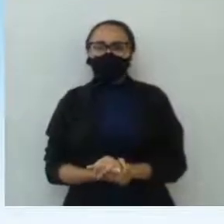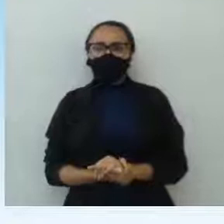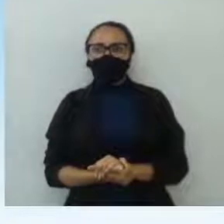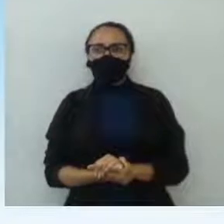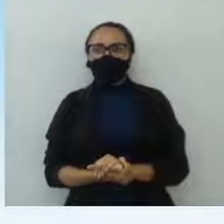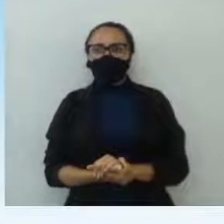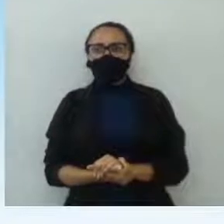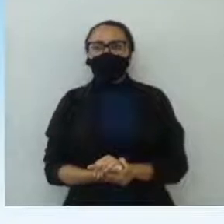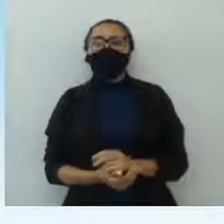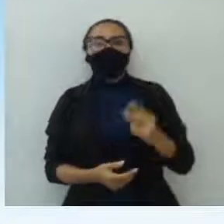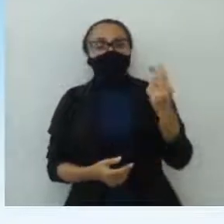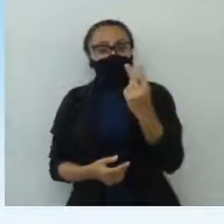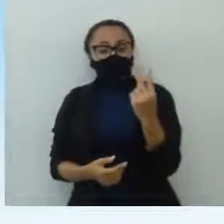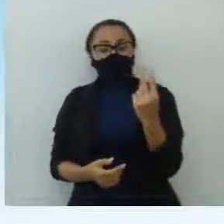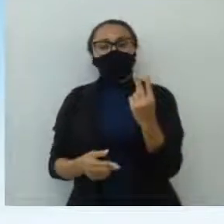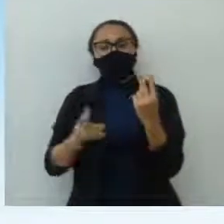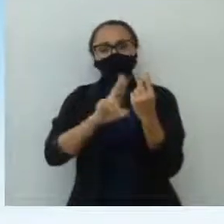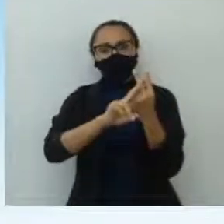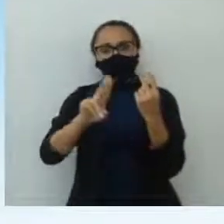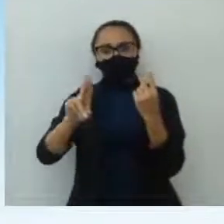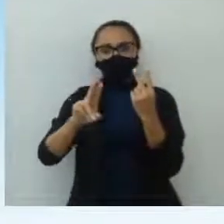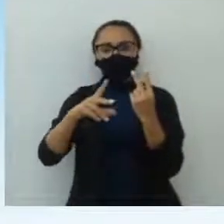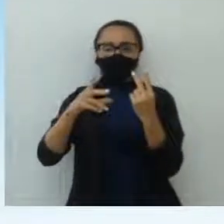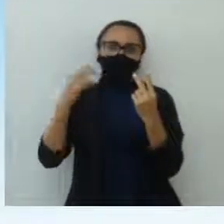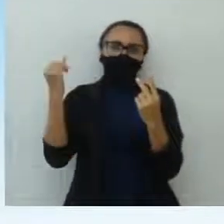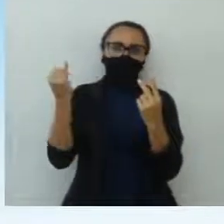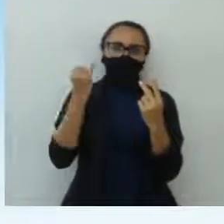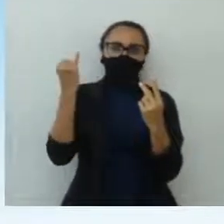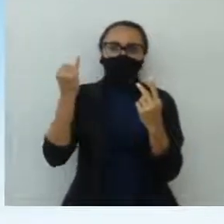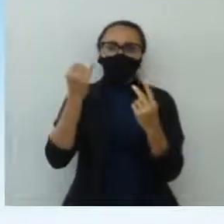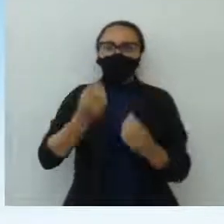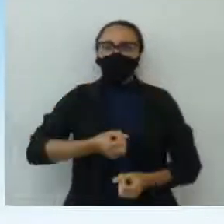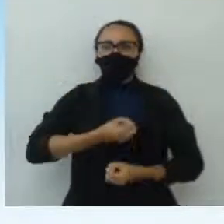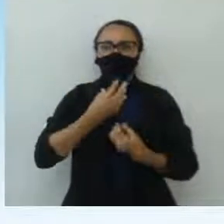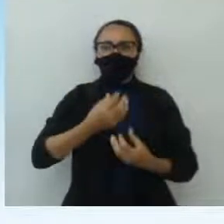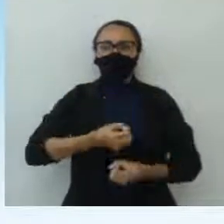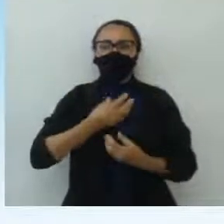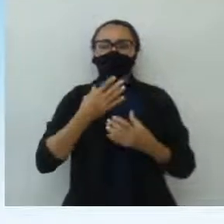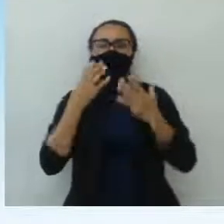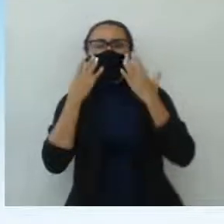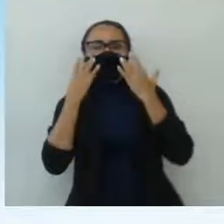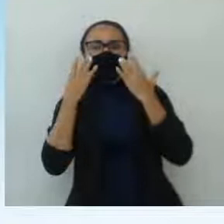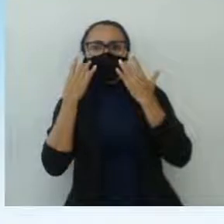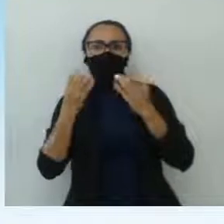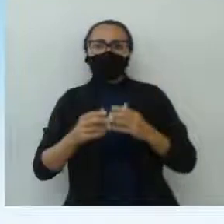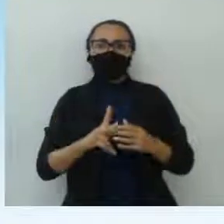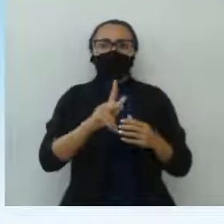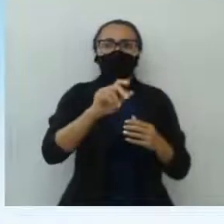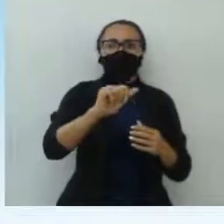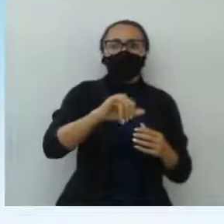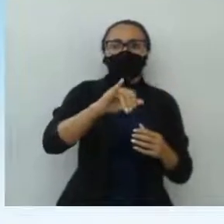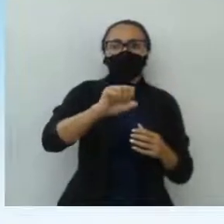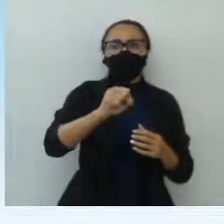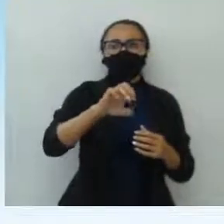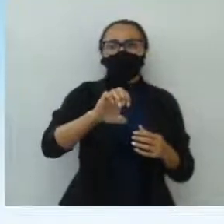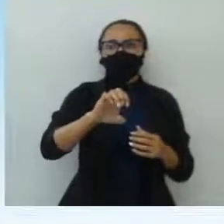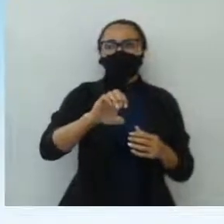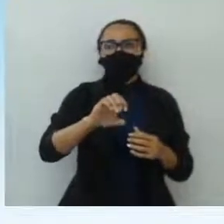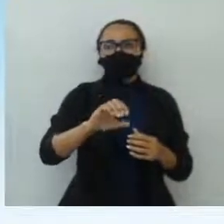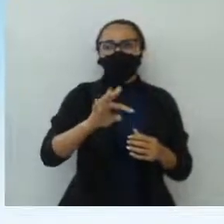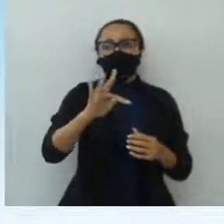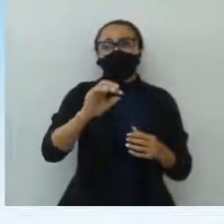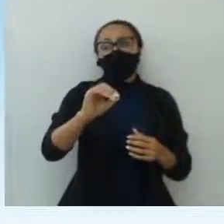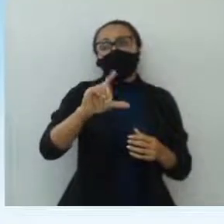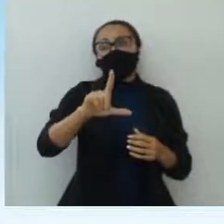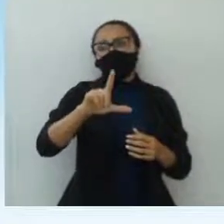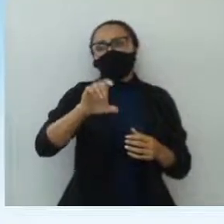aí tem 2 nomes que foram pioneiros nesse expressionismo dentro do teatro, George Case e Ernest Toller, que